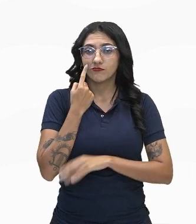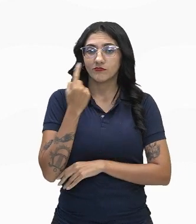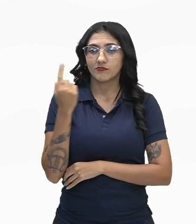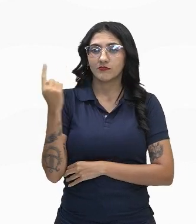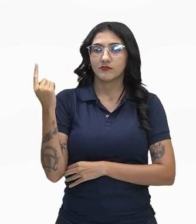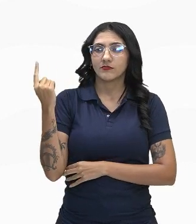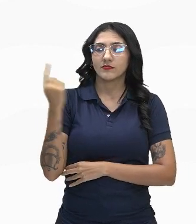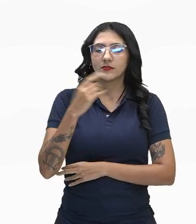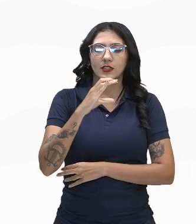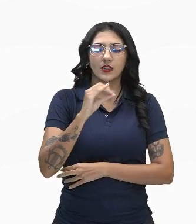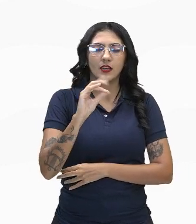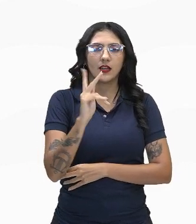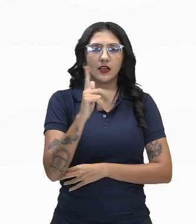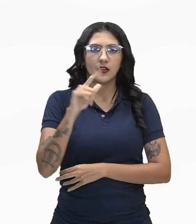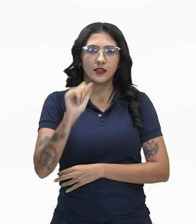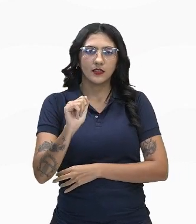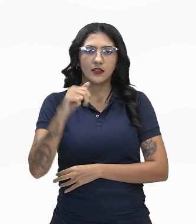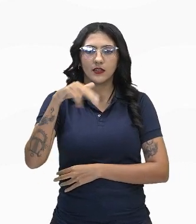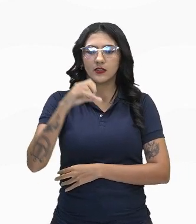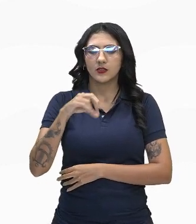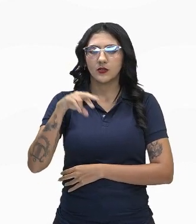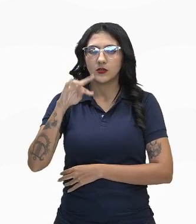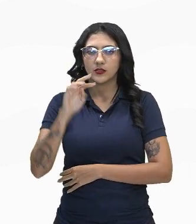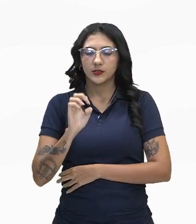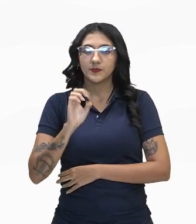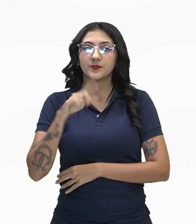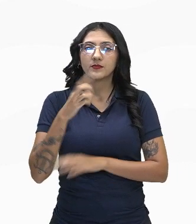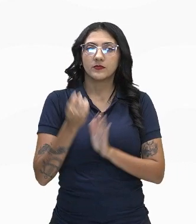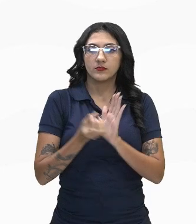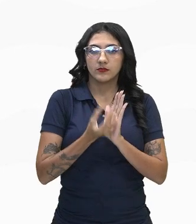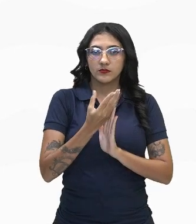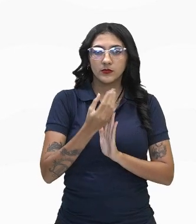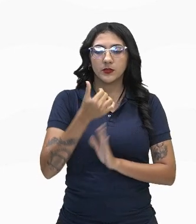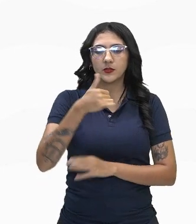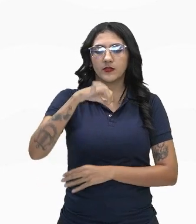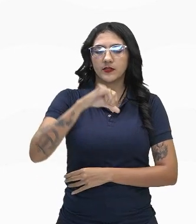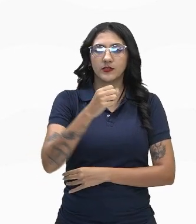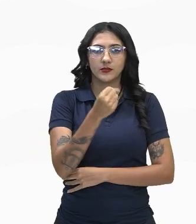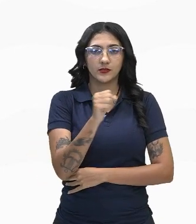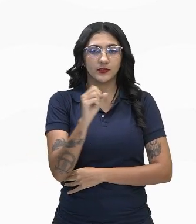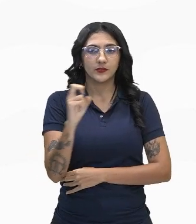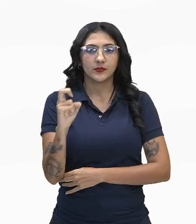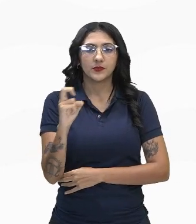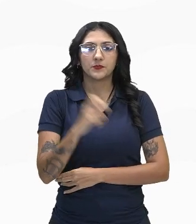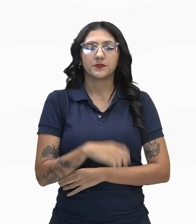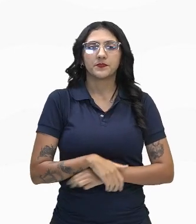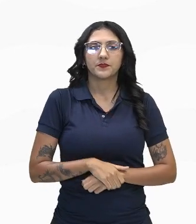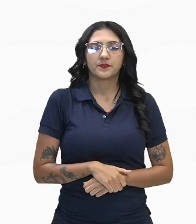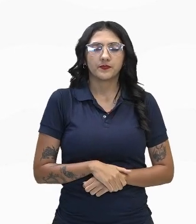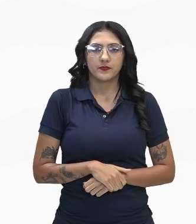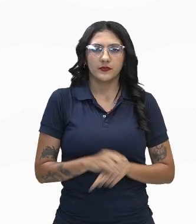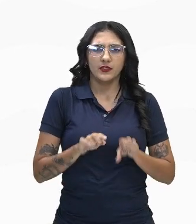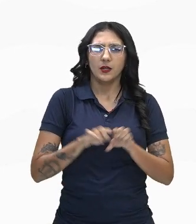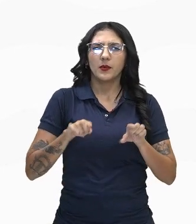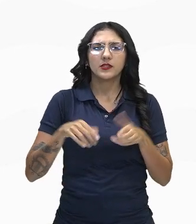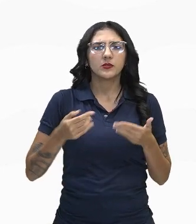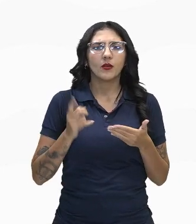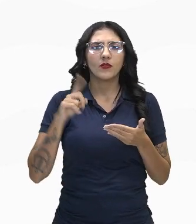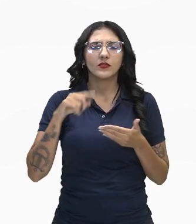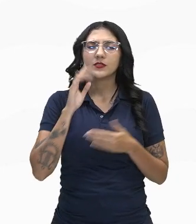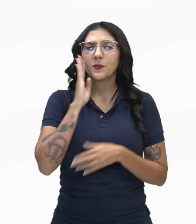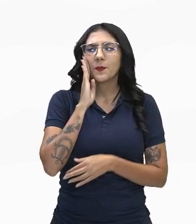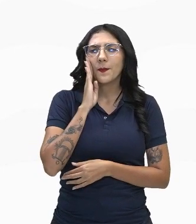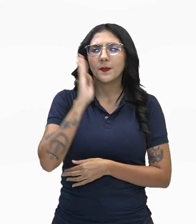criado aí durante o governo do Sarney, em 1985. Agora, qual vai ser o principal